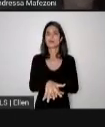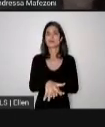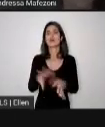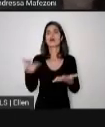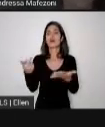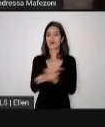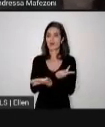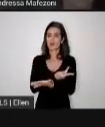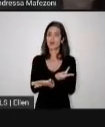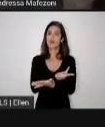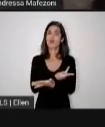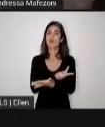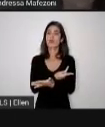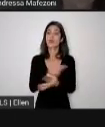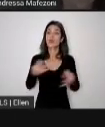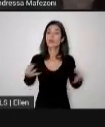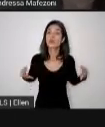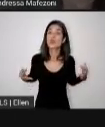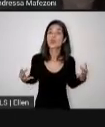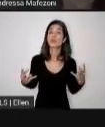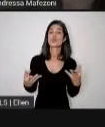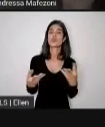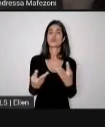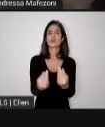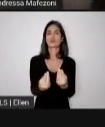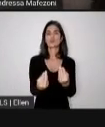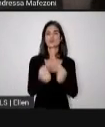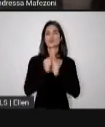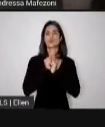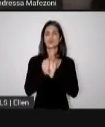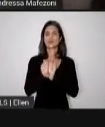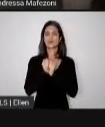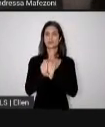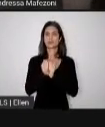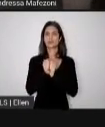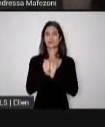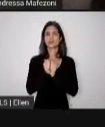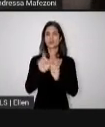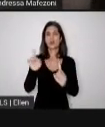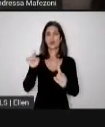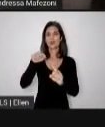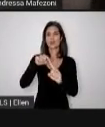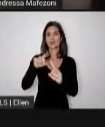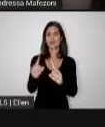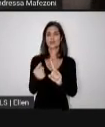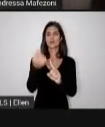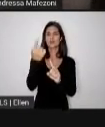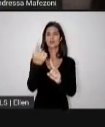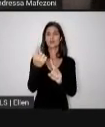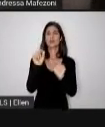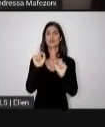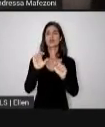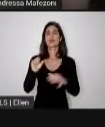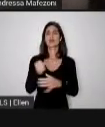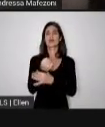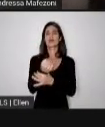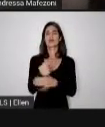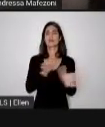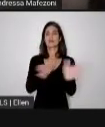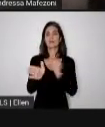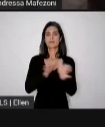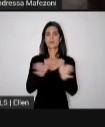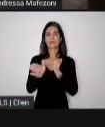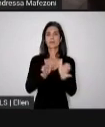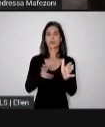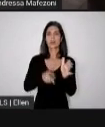acontece quando todos nós buscamos o mesmo objetivo, que é de garantir o acesso e a permanência